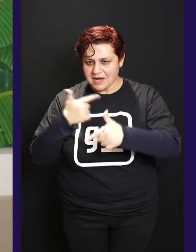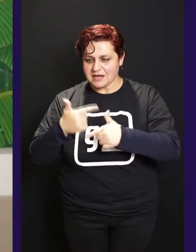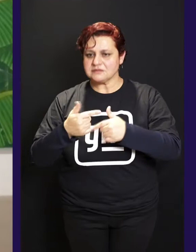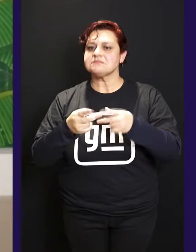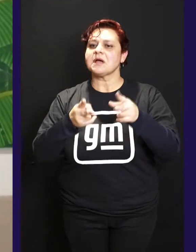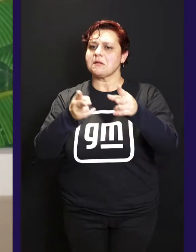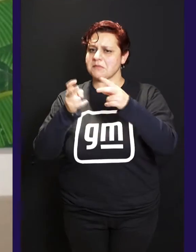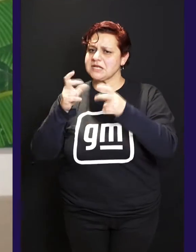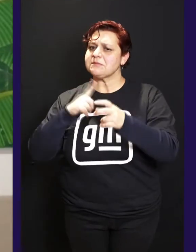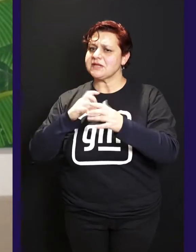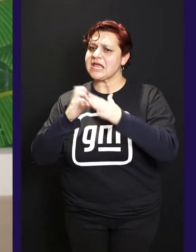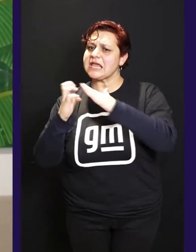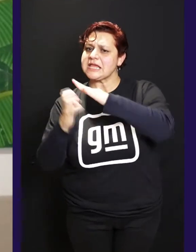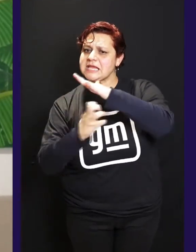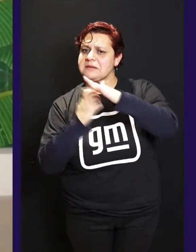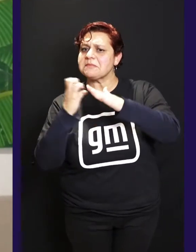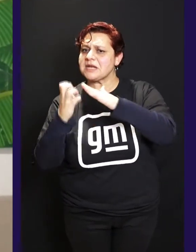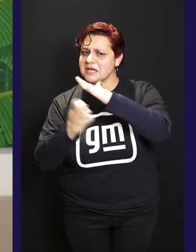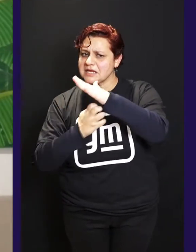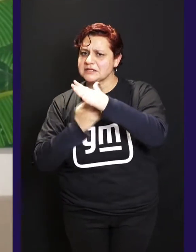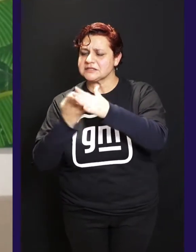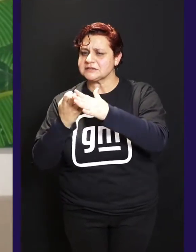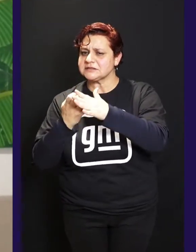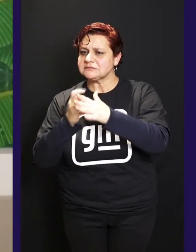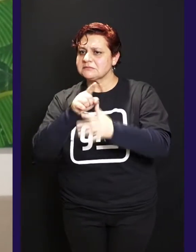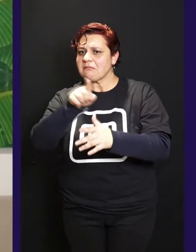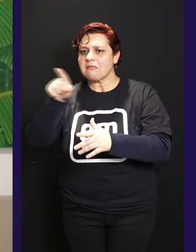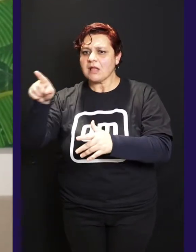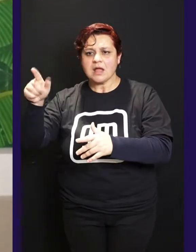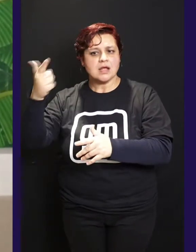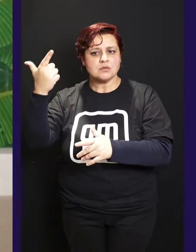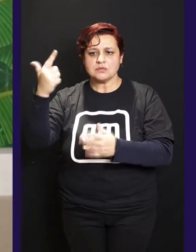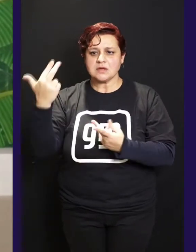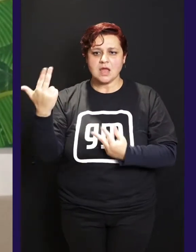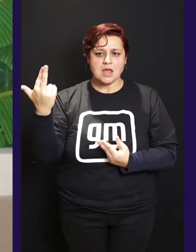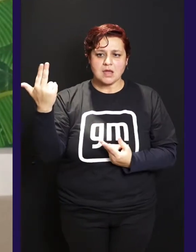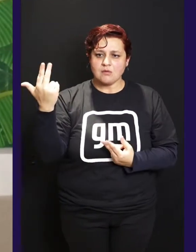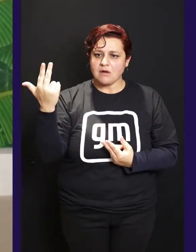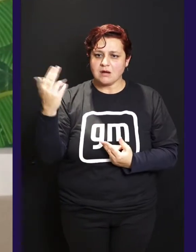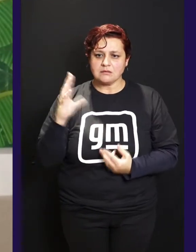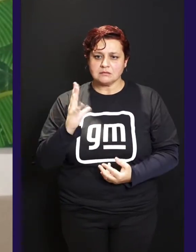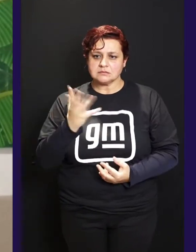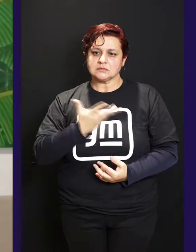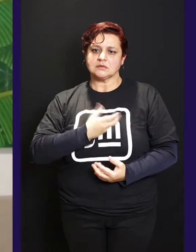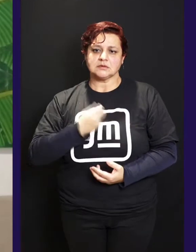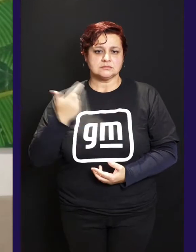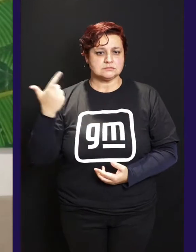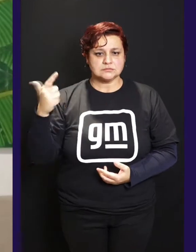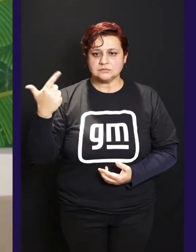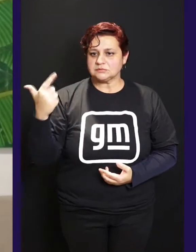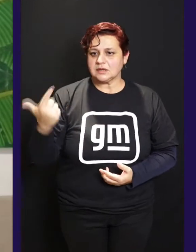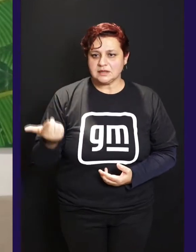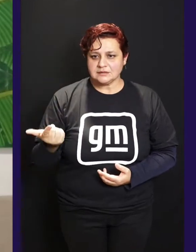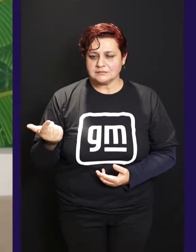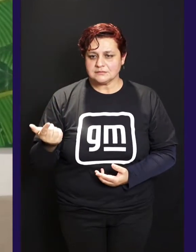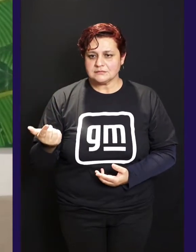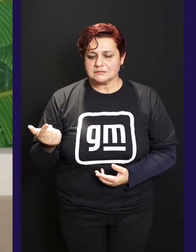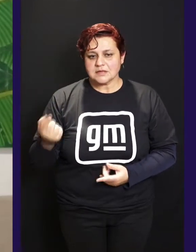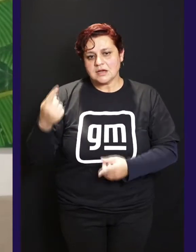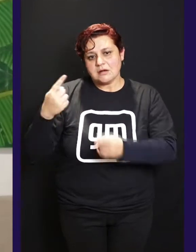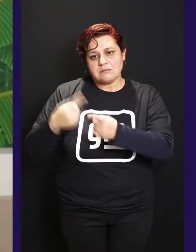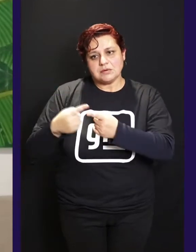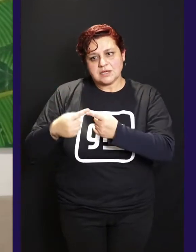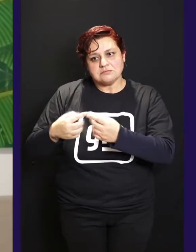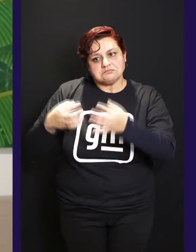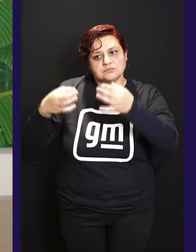de trabalhar e eu não vi pessoas parecidas comigo. Porque o caminho natural dessa minha trajetória seria trabalhar em um